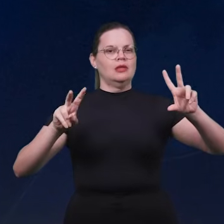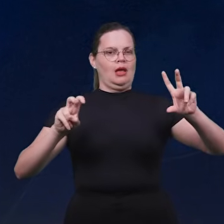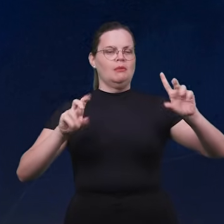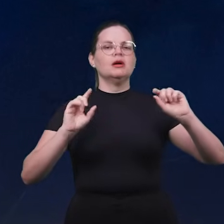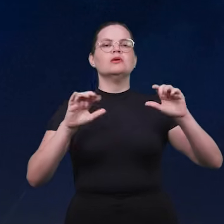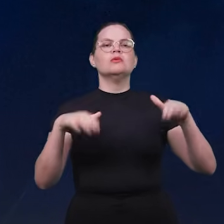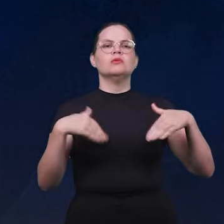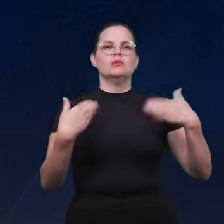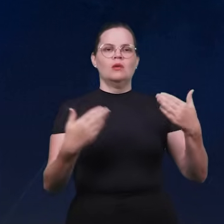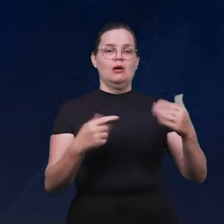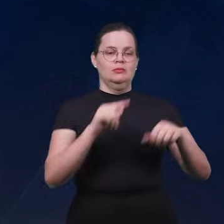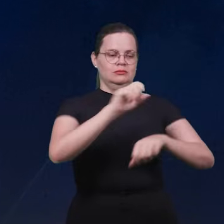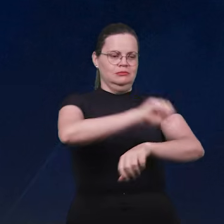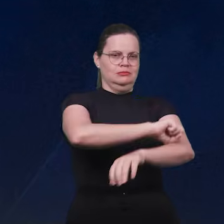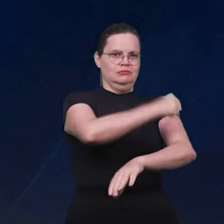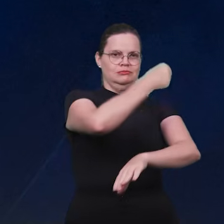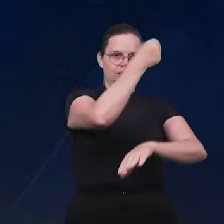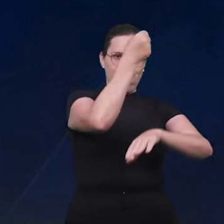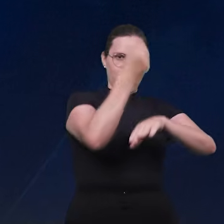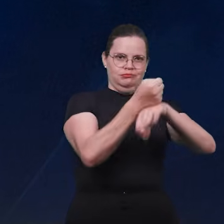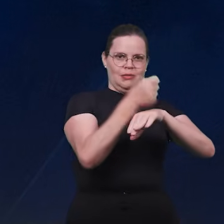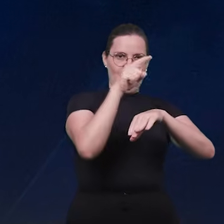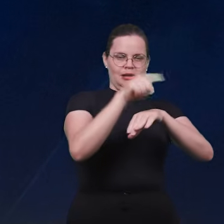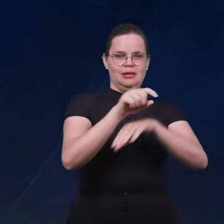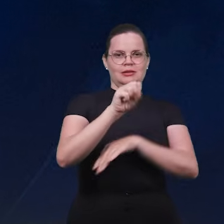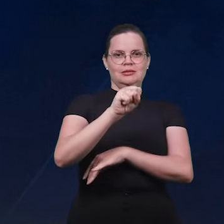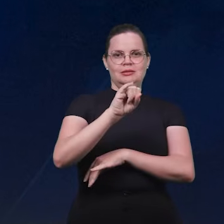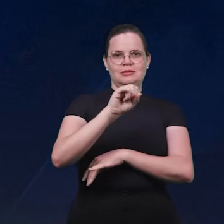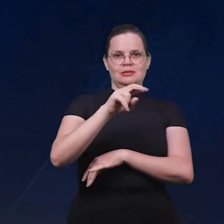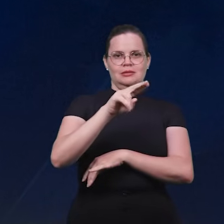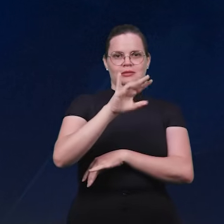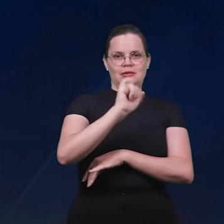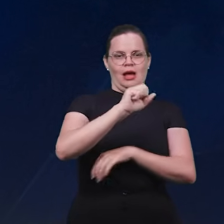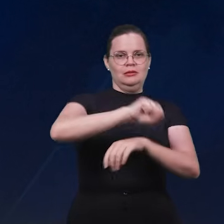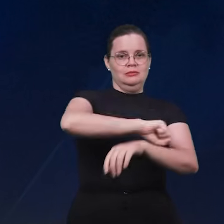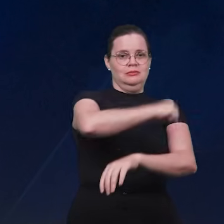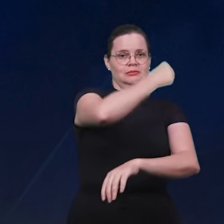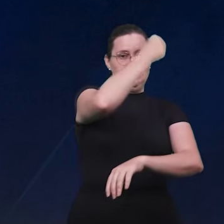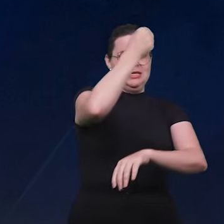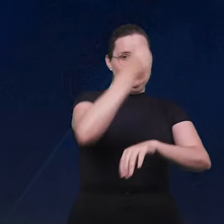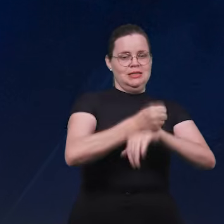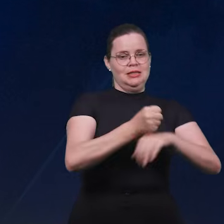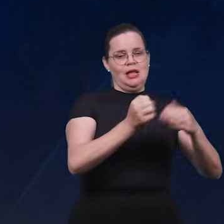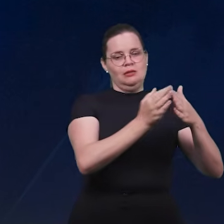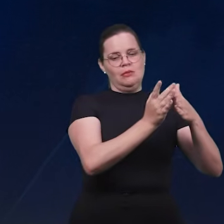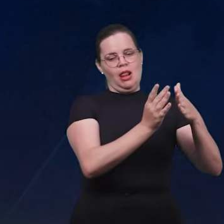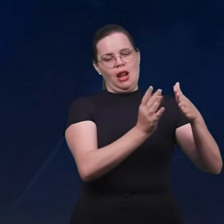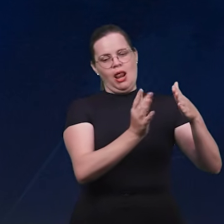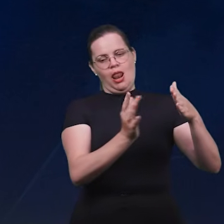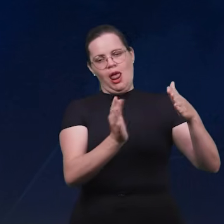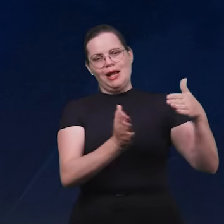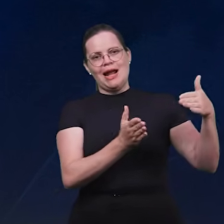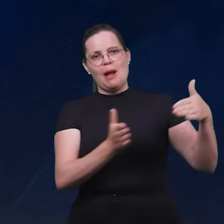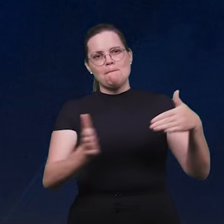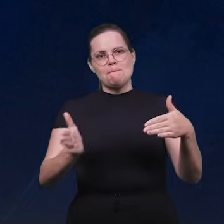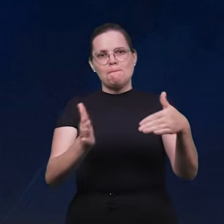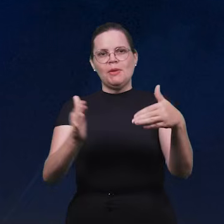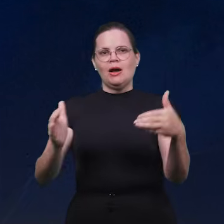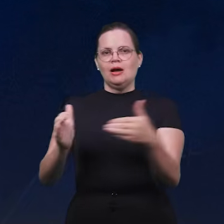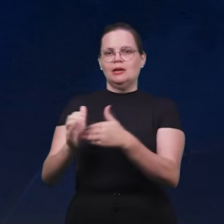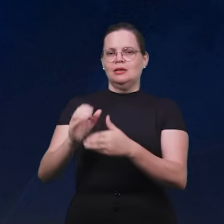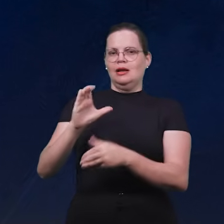a Cádiz Barneia. Então, nós vamos agora começar pela leitura do livro